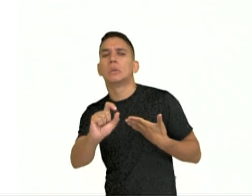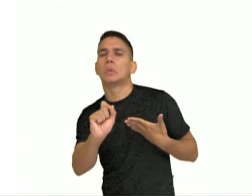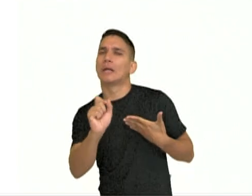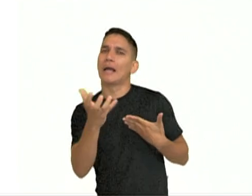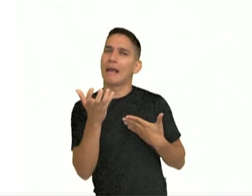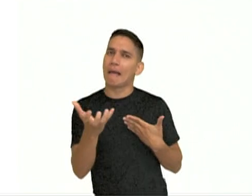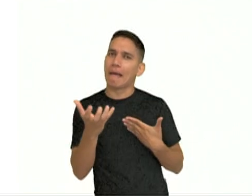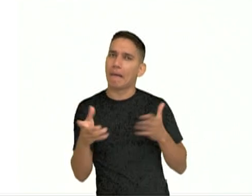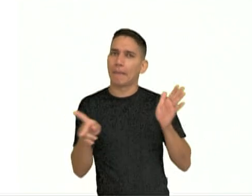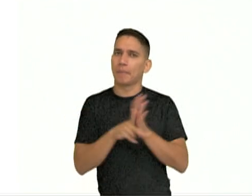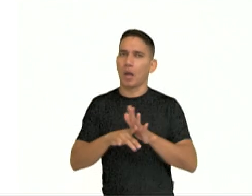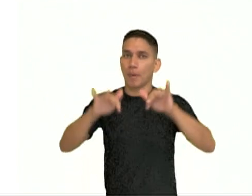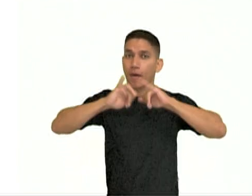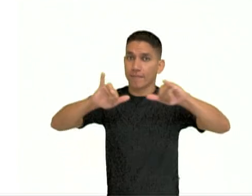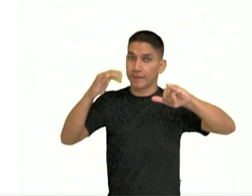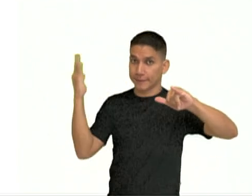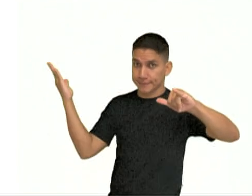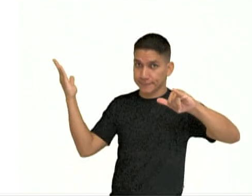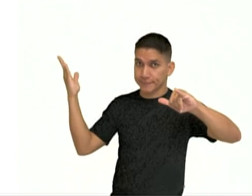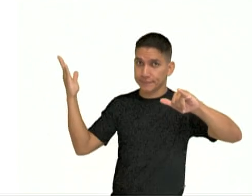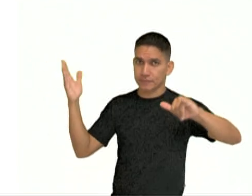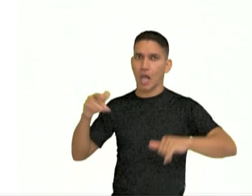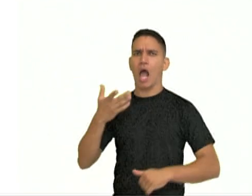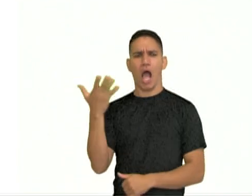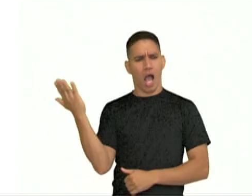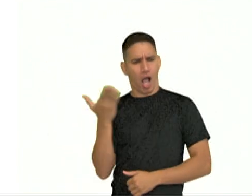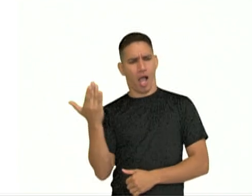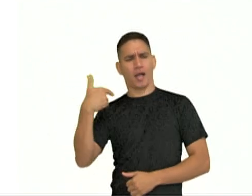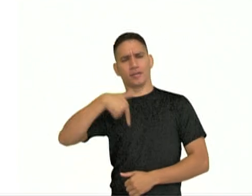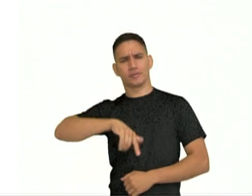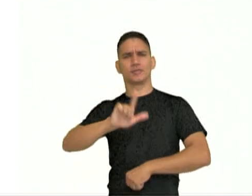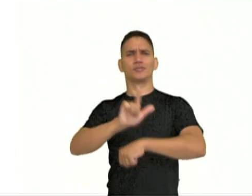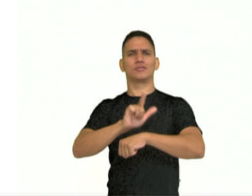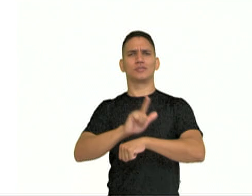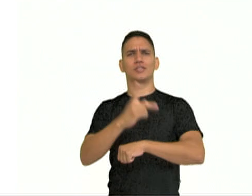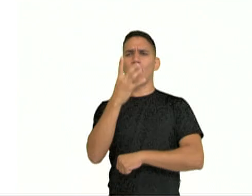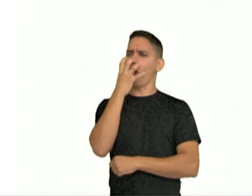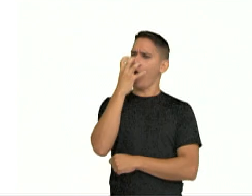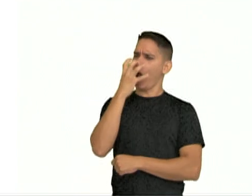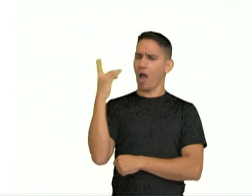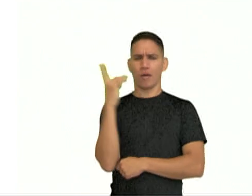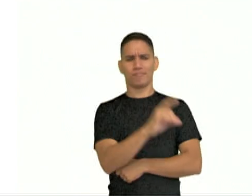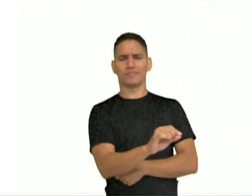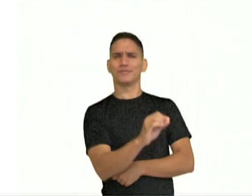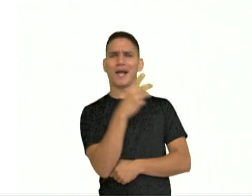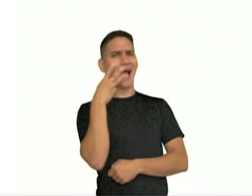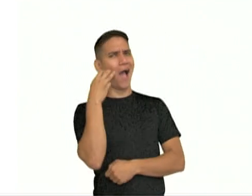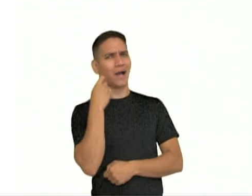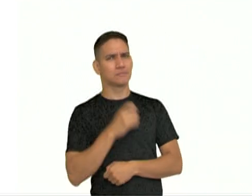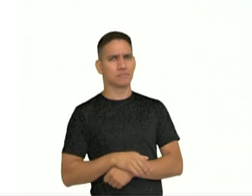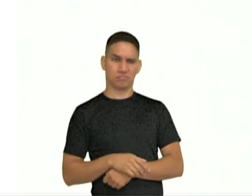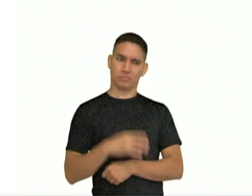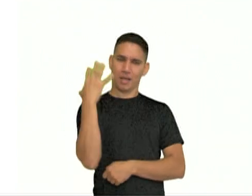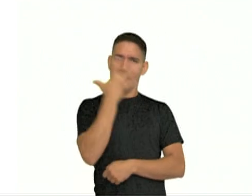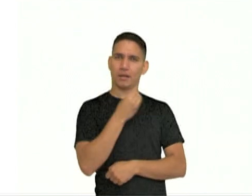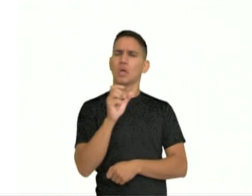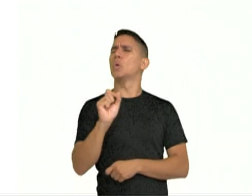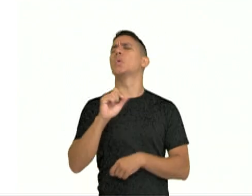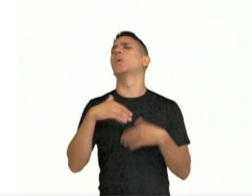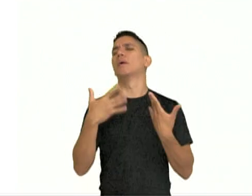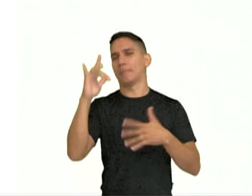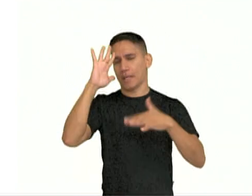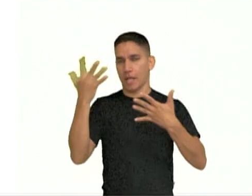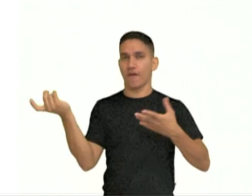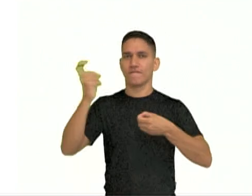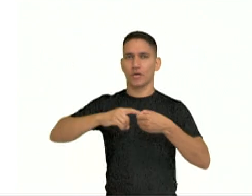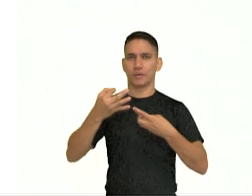da propaganda? Aqui seu cão sai um gato. Qual é o efeito? Pensa aí, que eu volto daqui a pouco